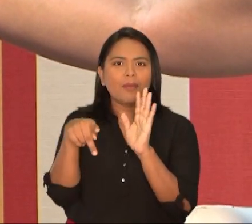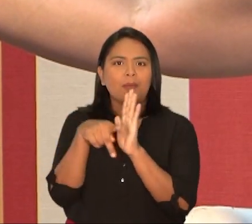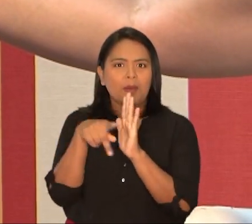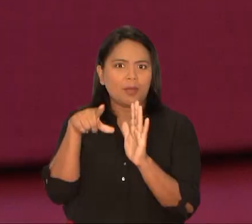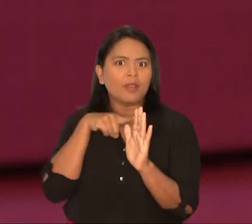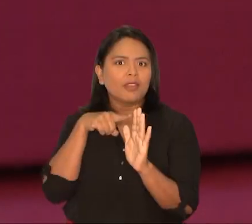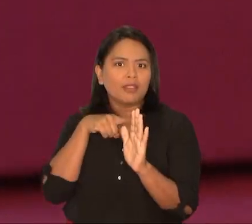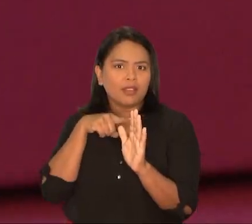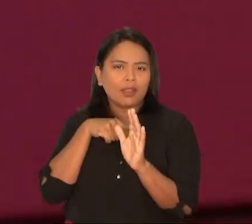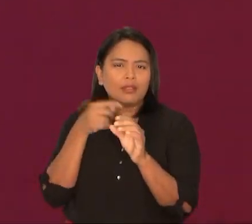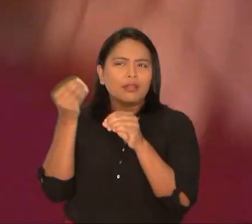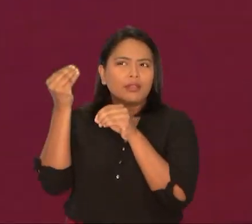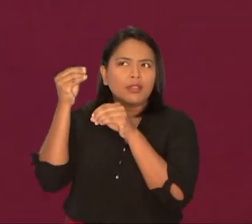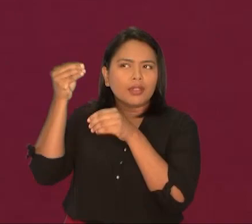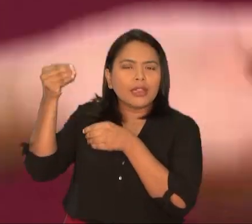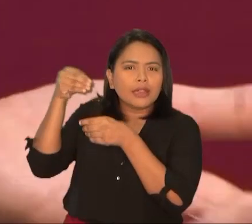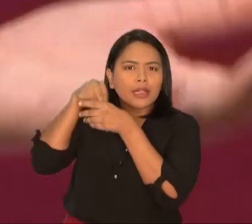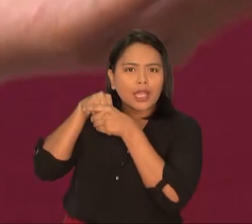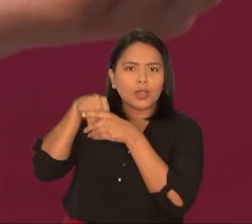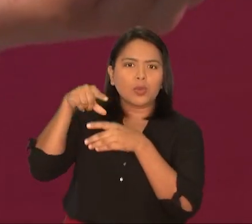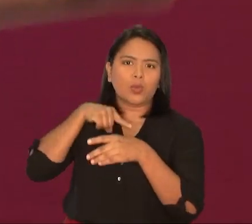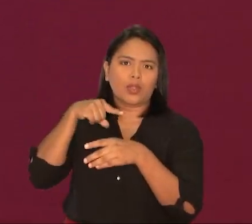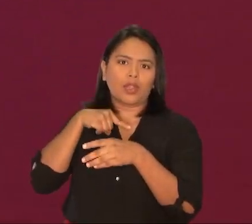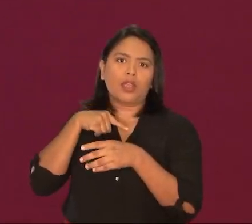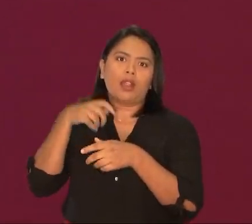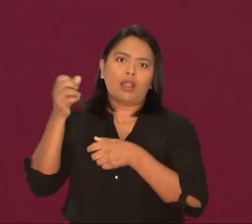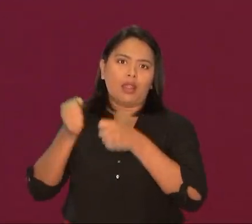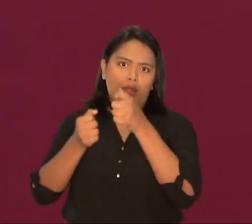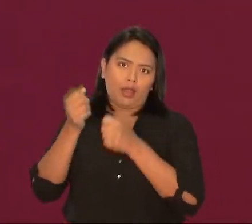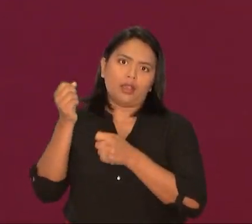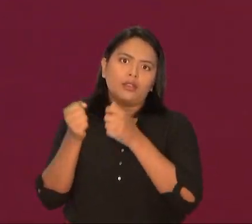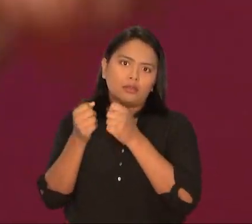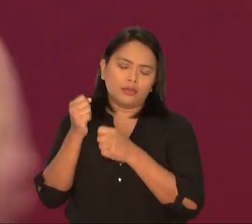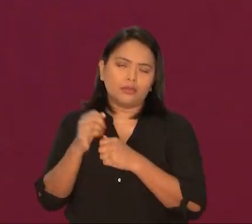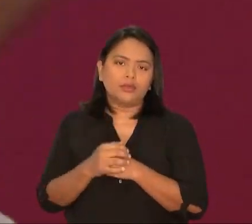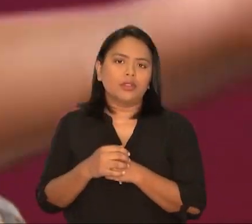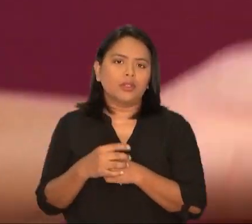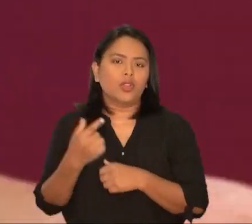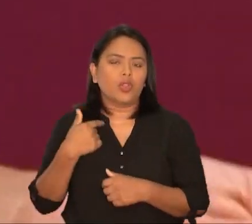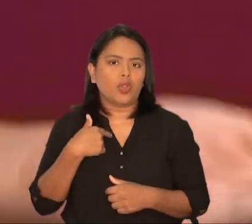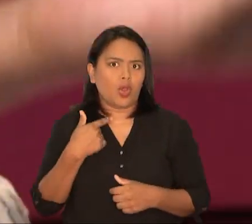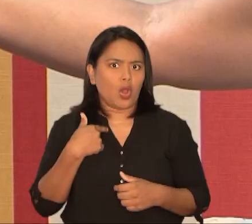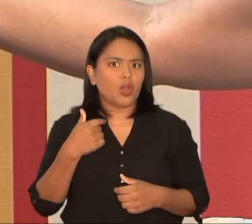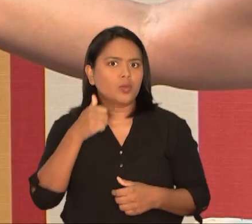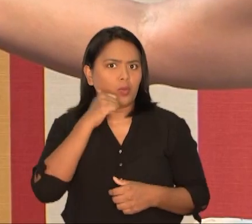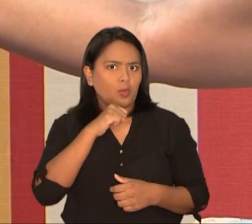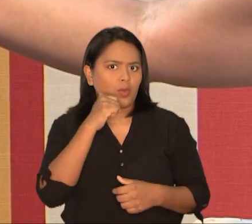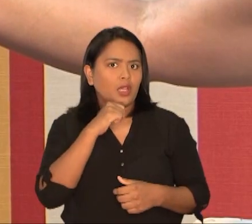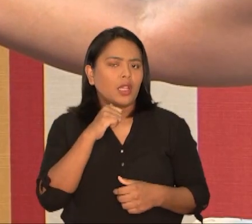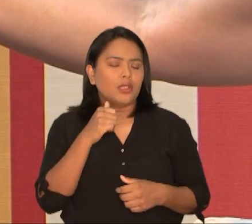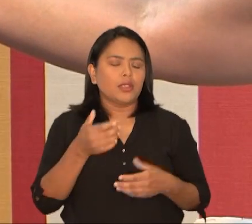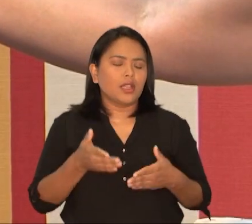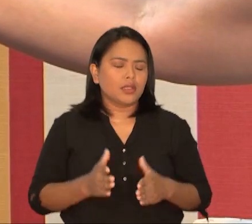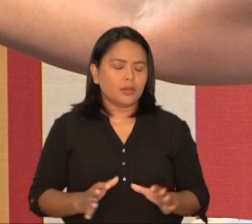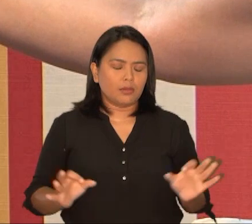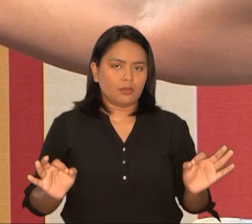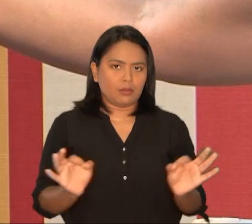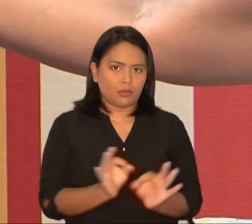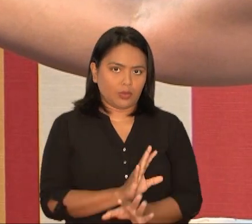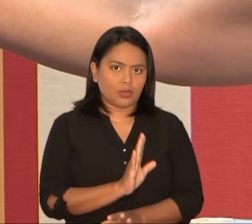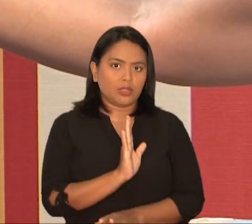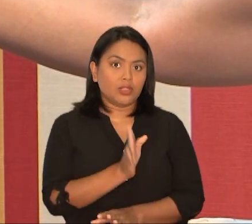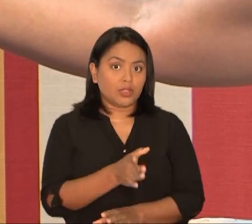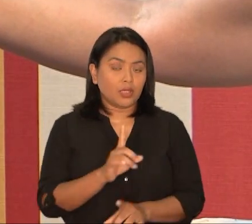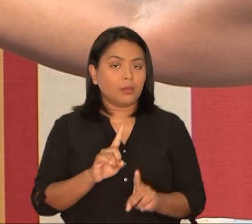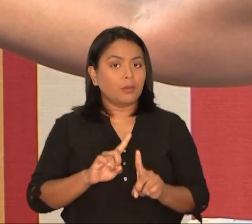tá? Essas uvinhas, até a gestação, elas existem, nós mulheres nascemos prontas, porém, o desenvolvimento só acontece durante